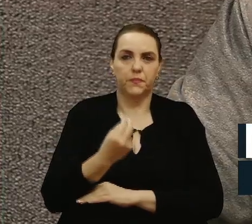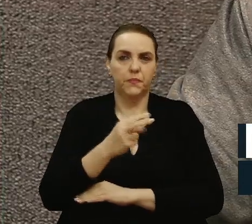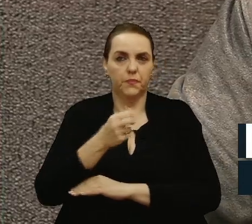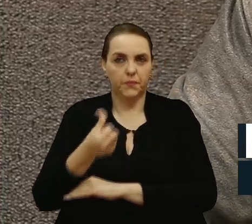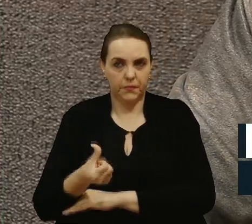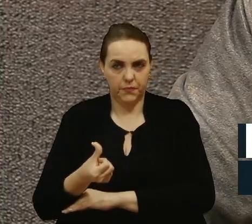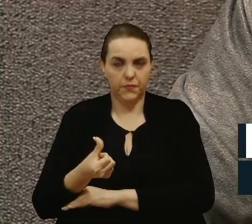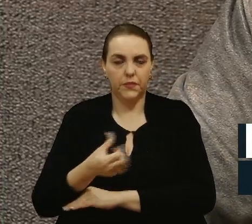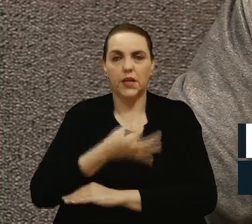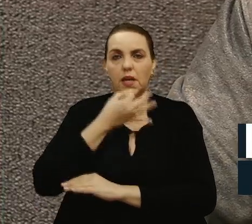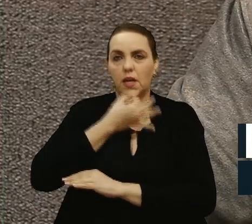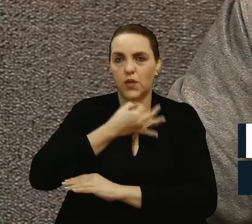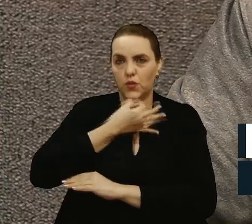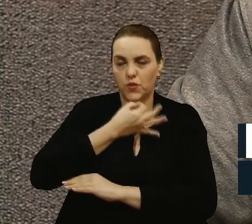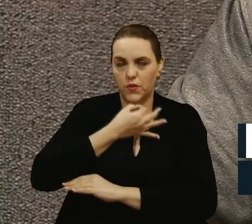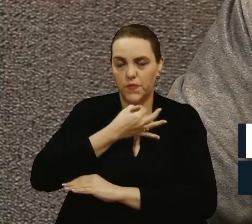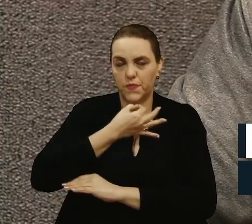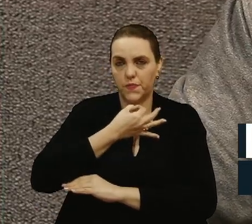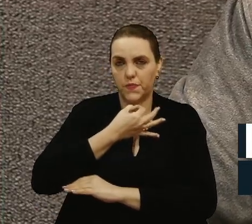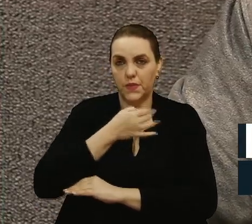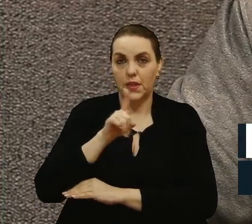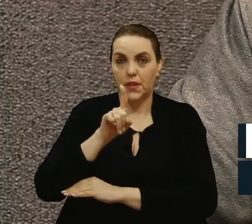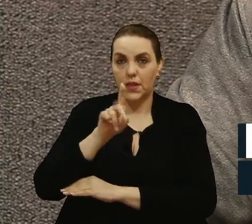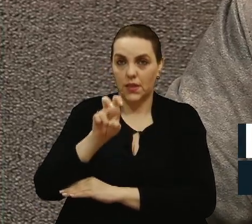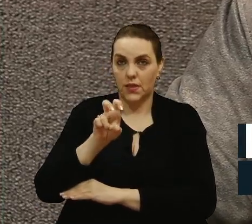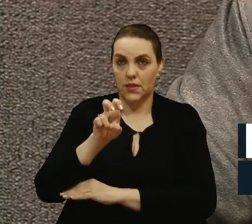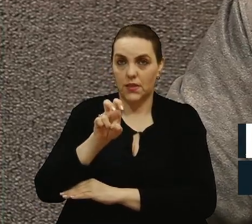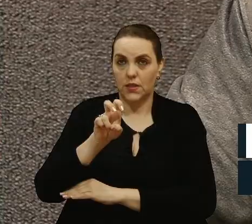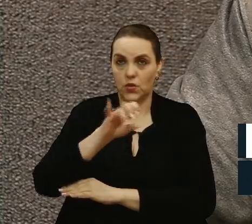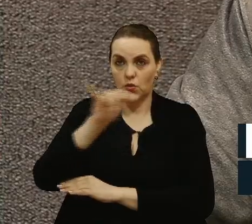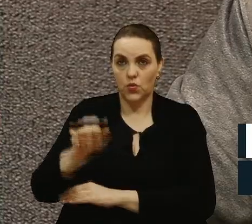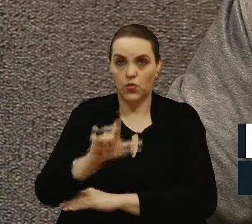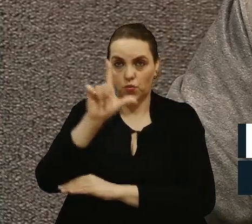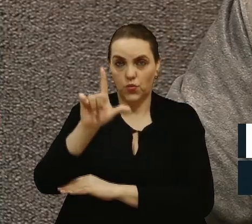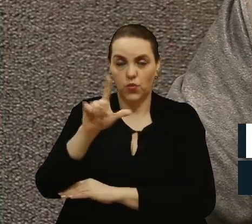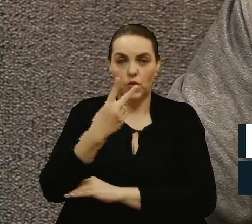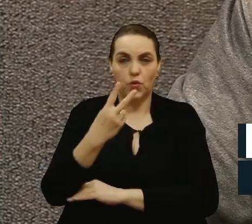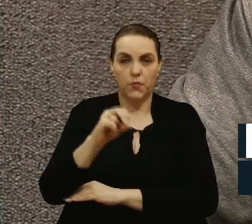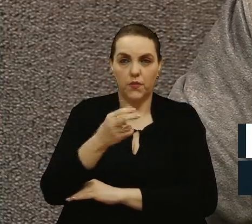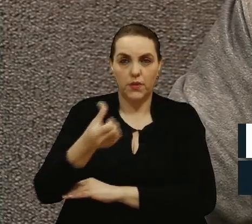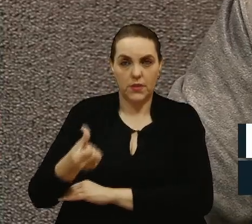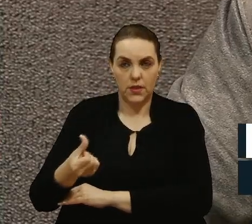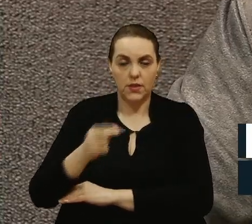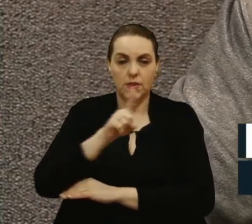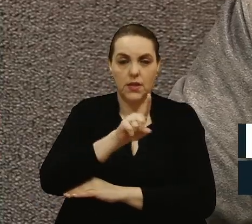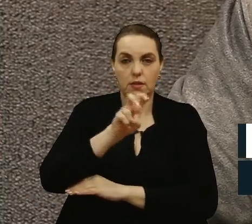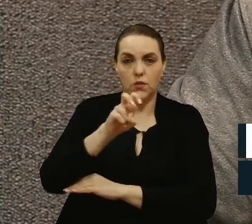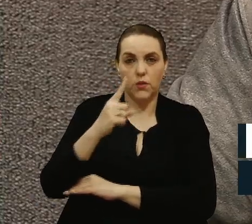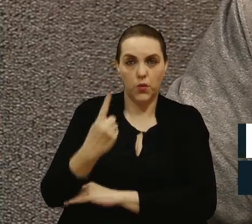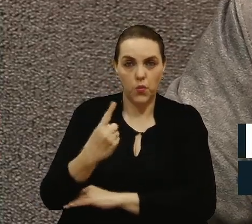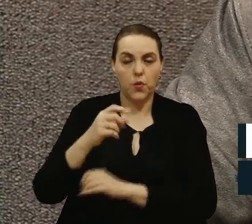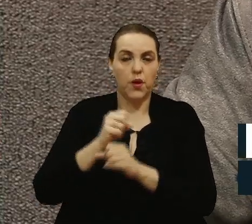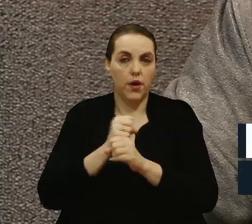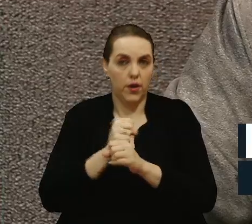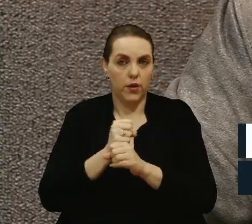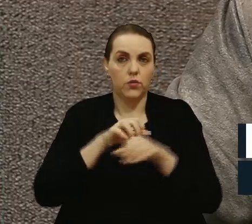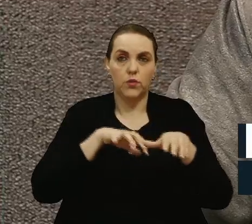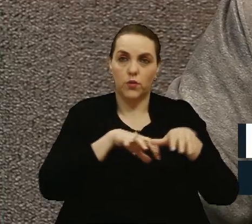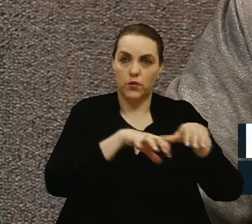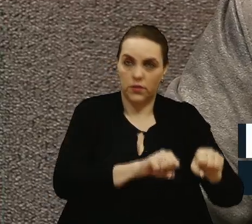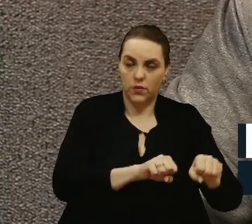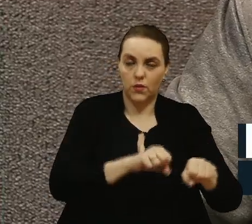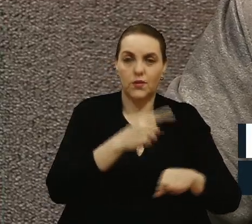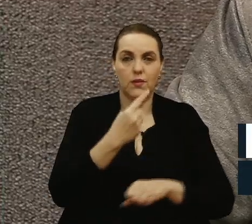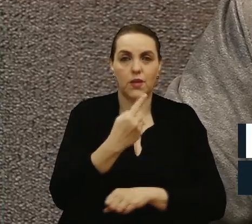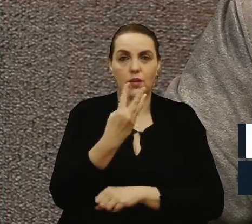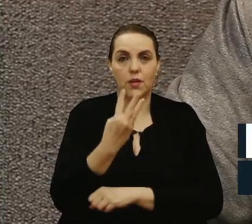71/2026. Caxias do Sul, 15 de julho de 2026, 151 anos da colonização